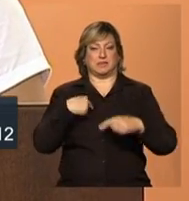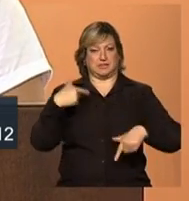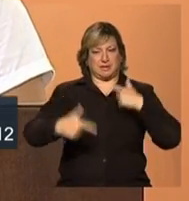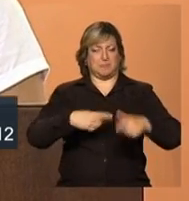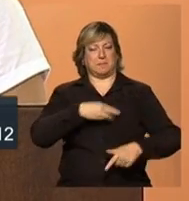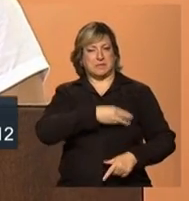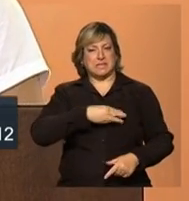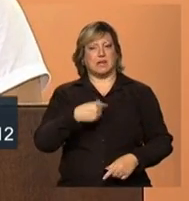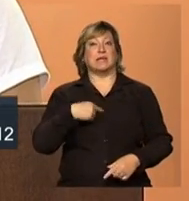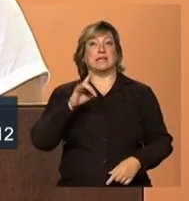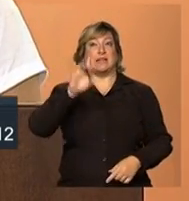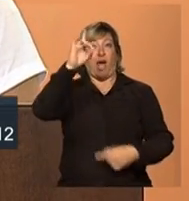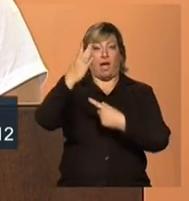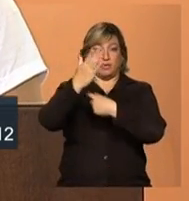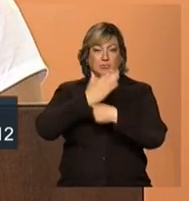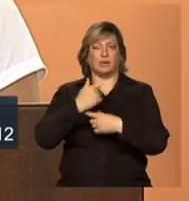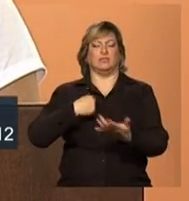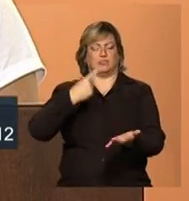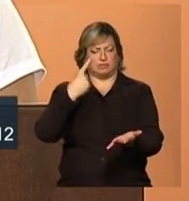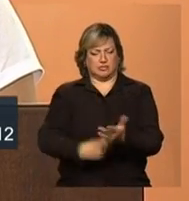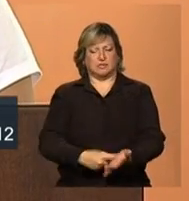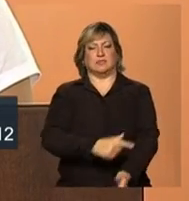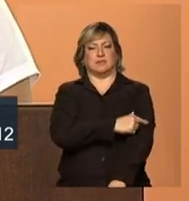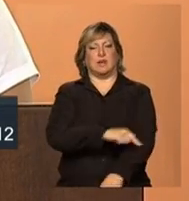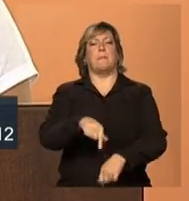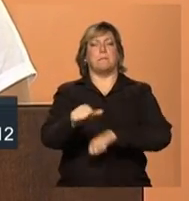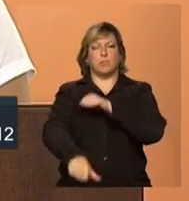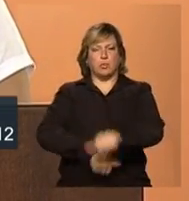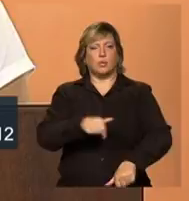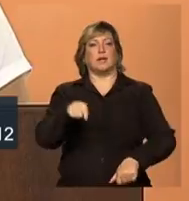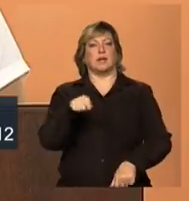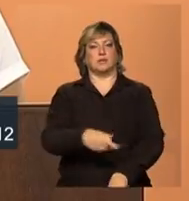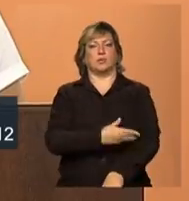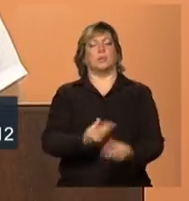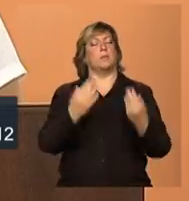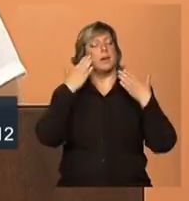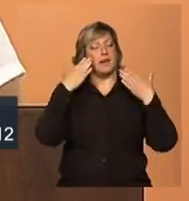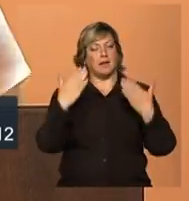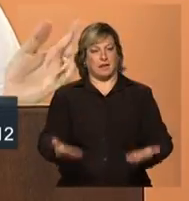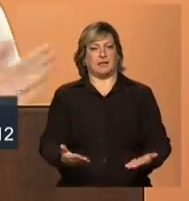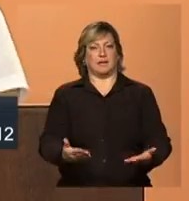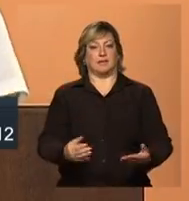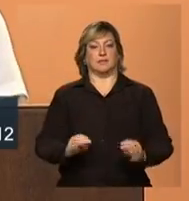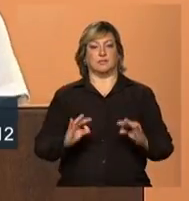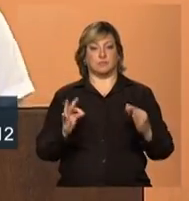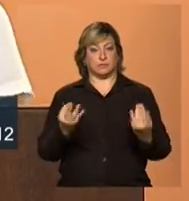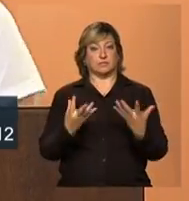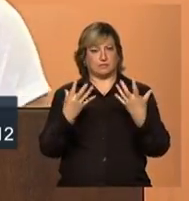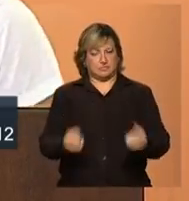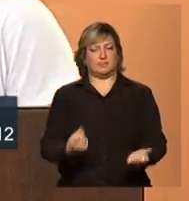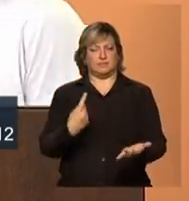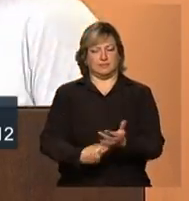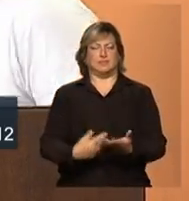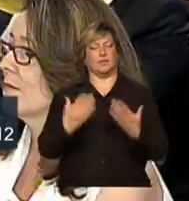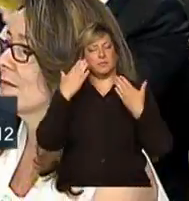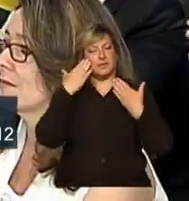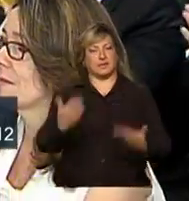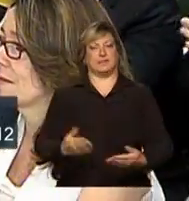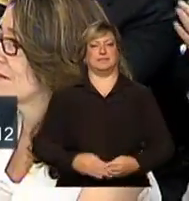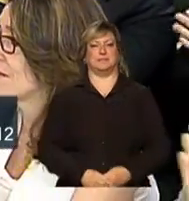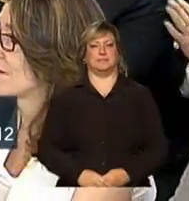vai me ajudar, eu vou cumprir com a maior dignidade e a gente vai mudar esse panorama. Muito obrigada. Vamos, ó, compactuamos. Obrigada.